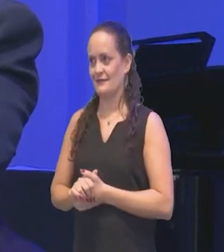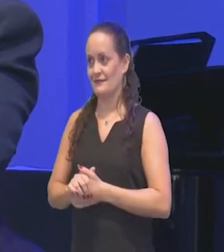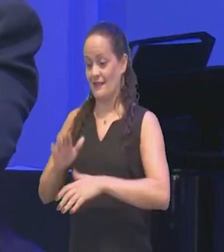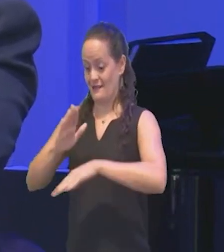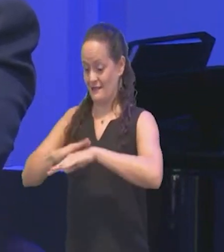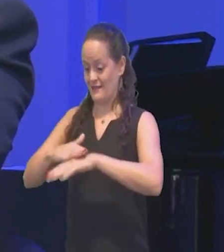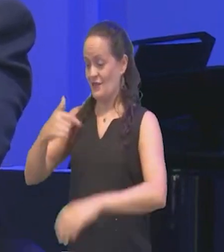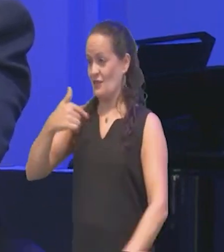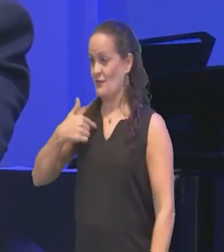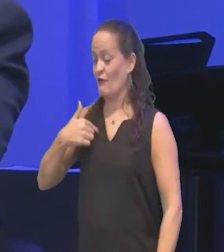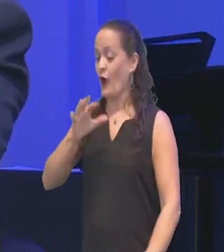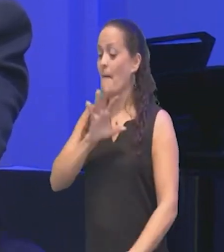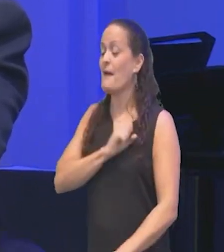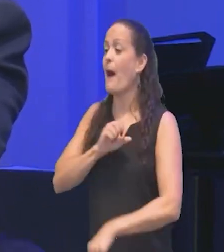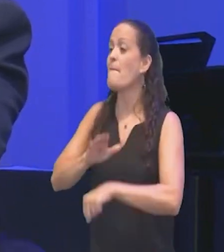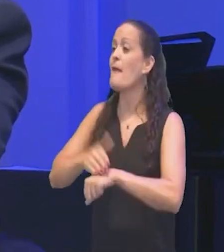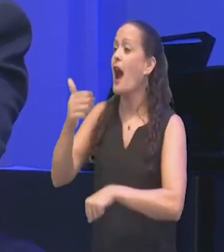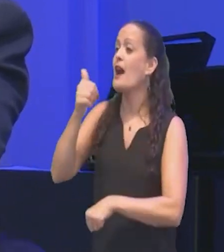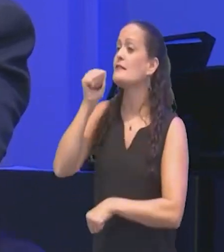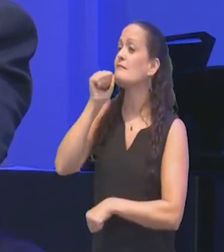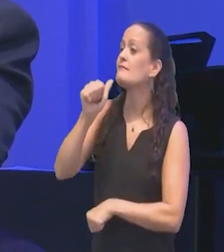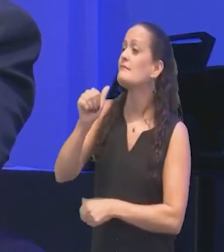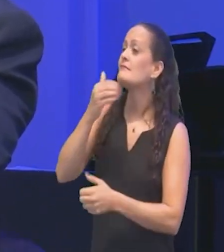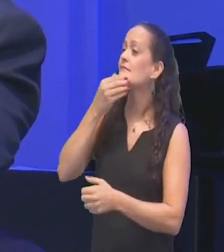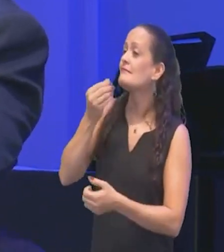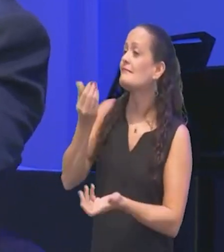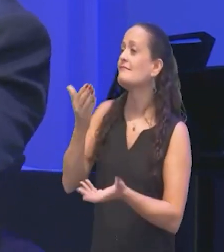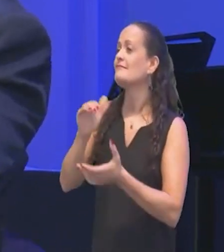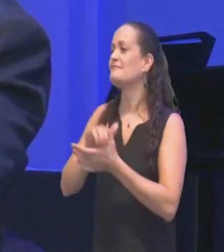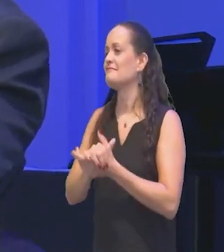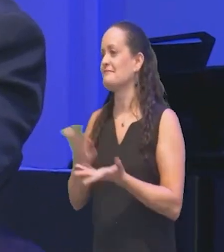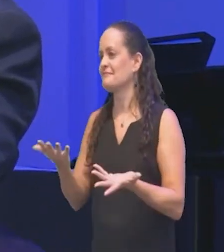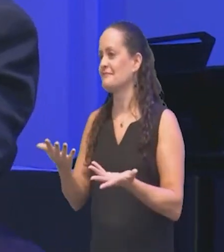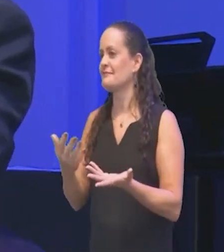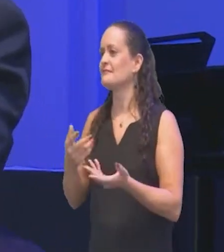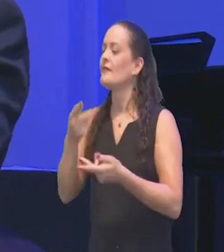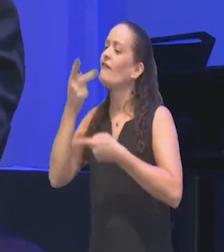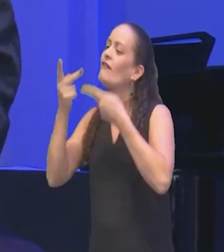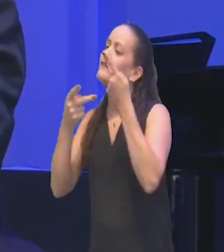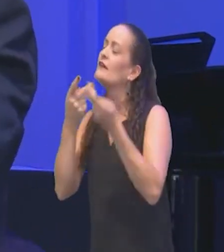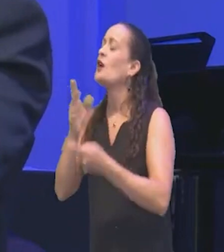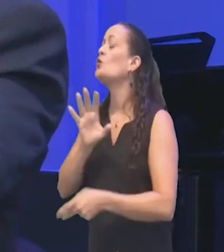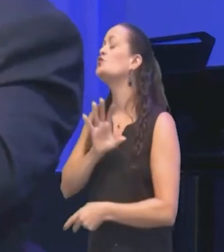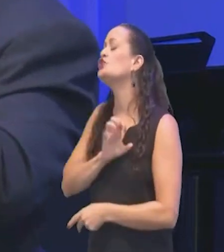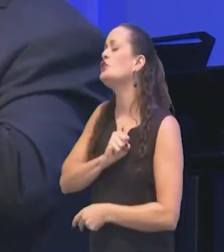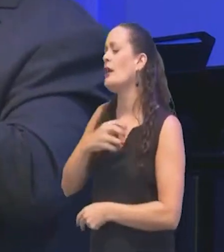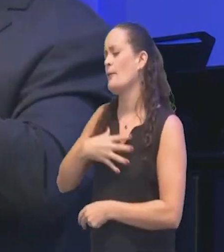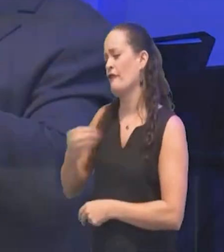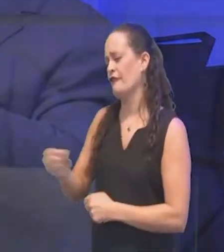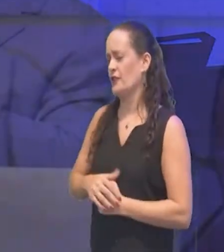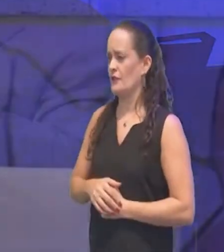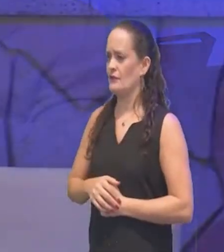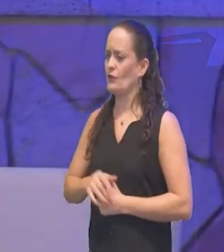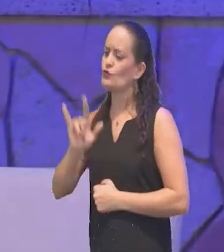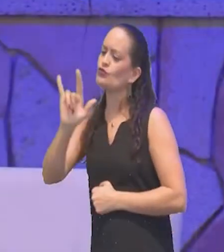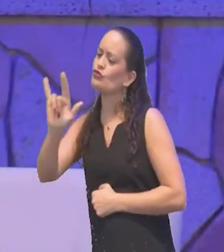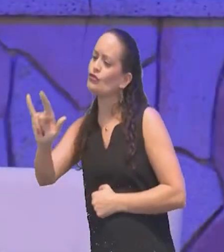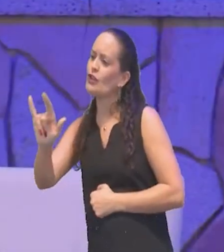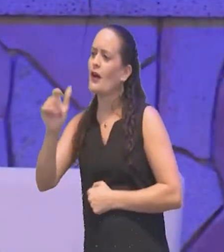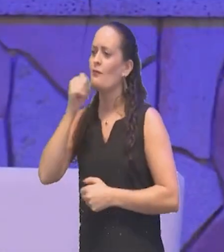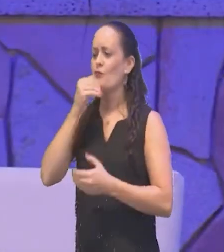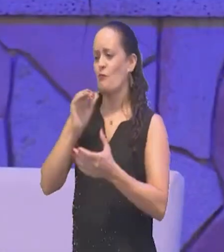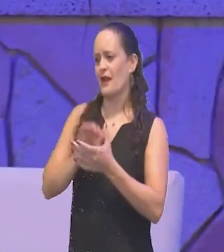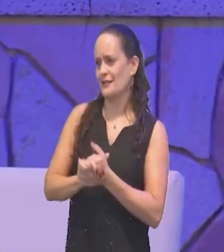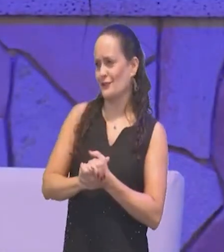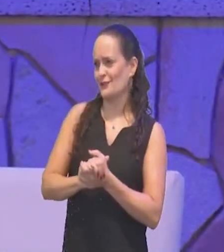cônjuge. Se depender de mim, farei mais declaração de amor. Eu te amo, filho. Eu te amo, marido. Eu